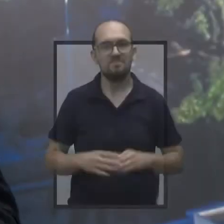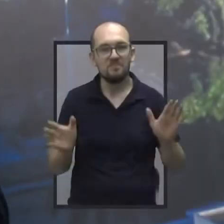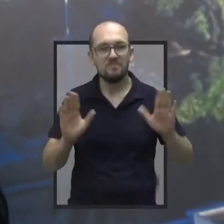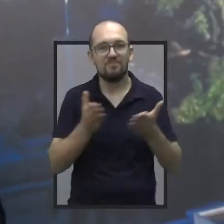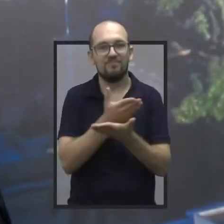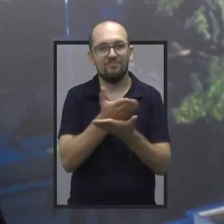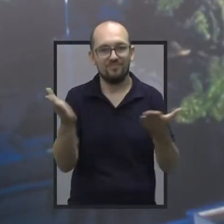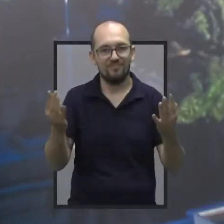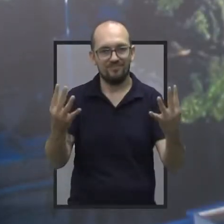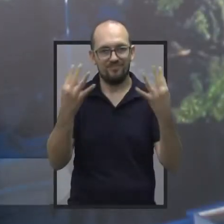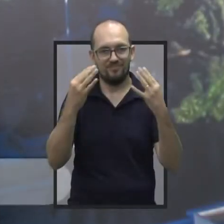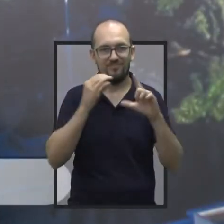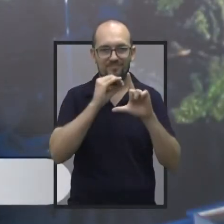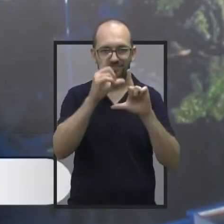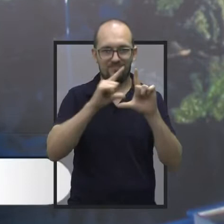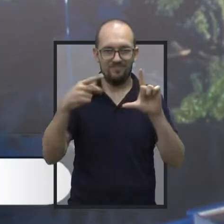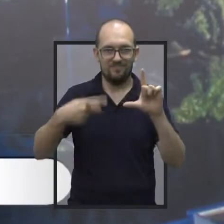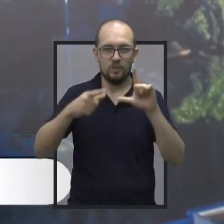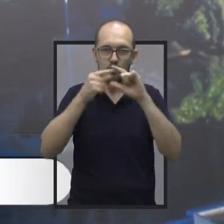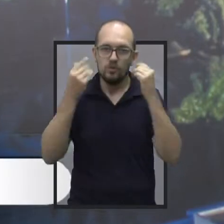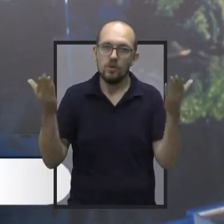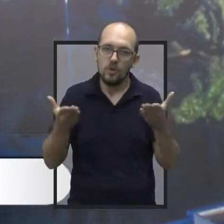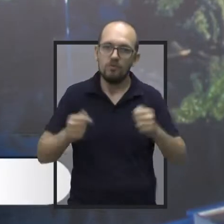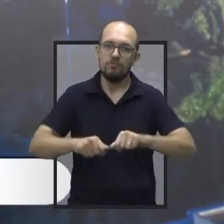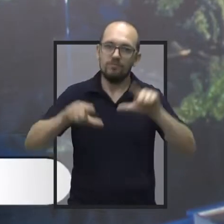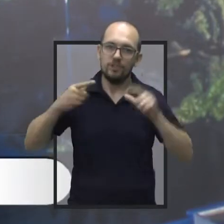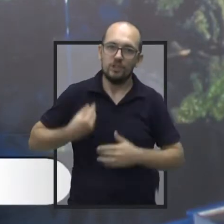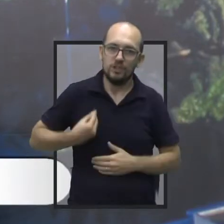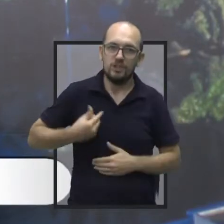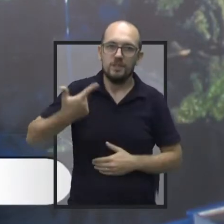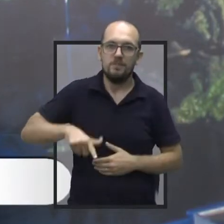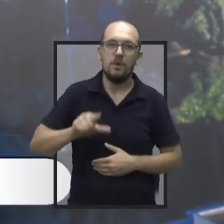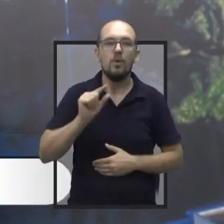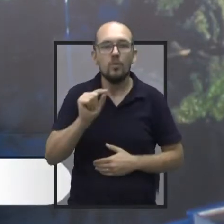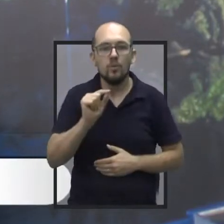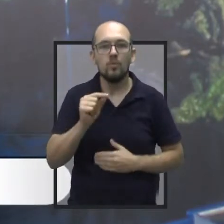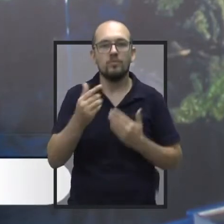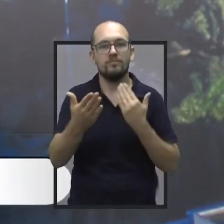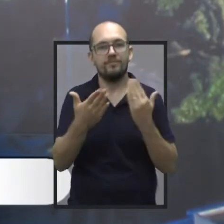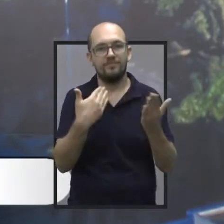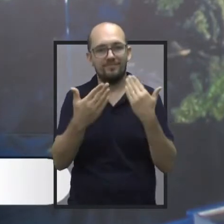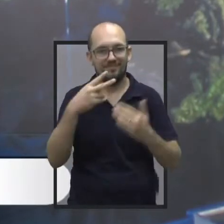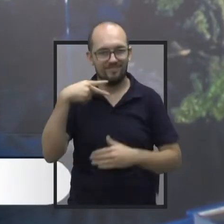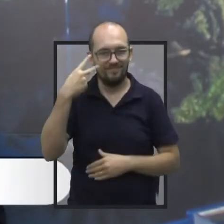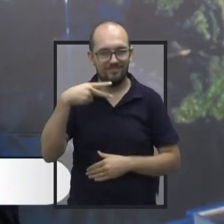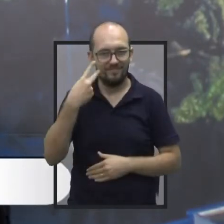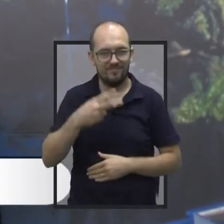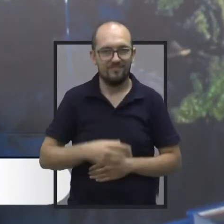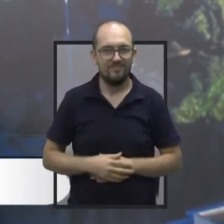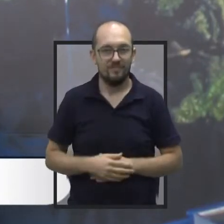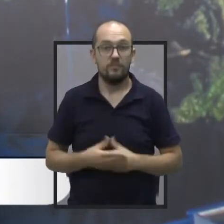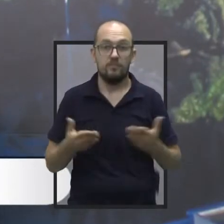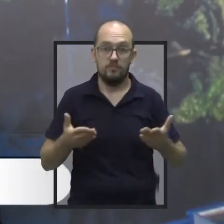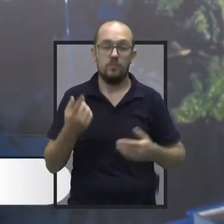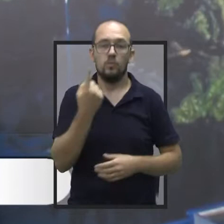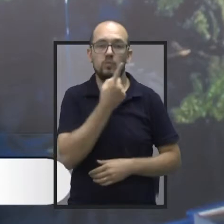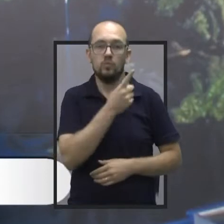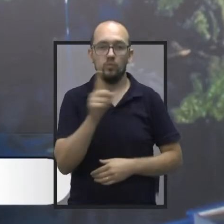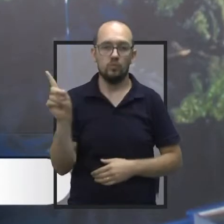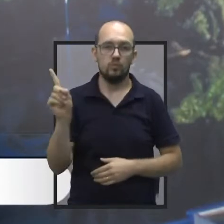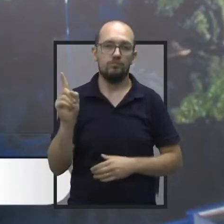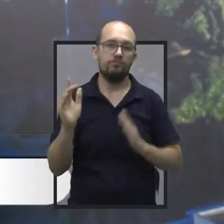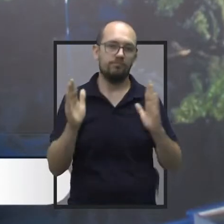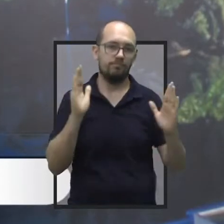Olá para você ligado na TV Câmara Jaú, está entrando no ar mais uma edição do programa Fala Vereador. Esta é a última rodada